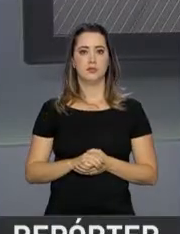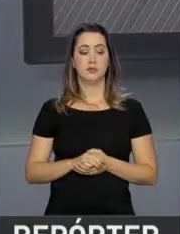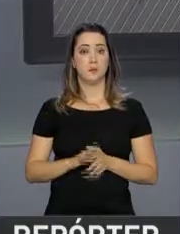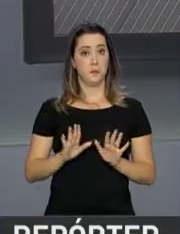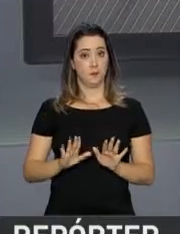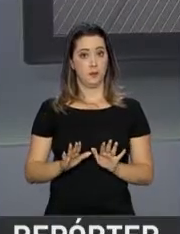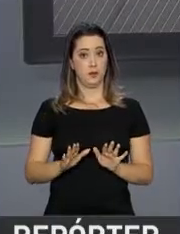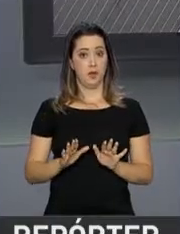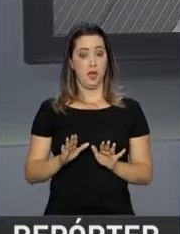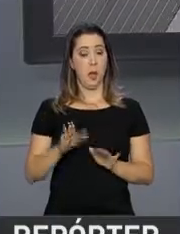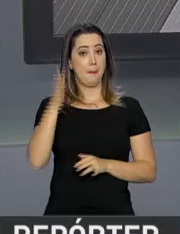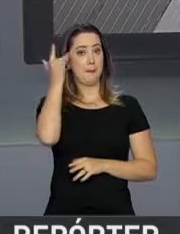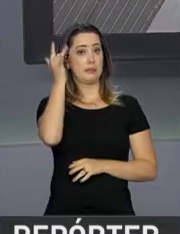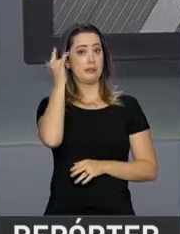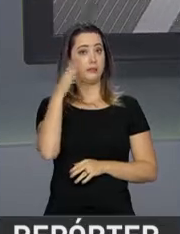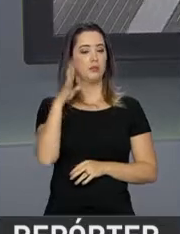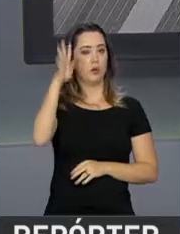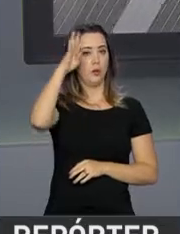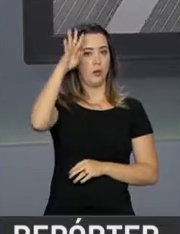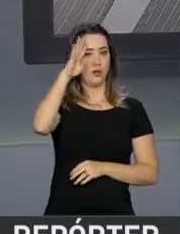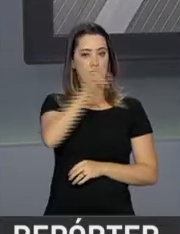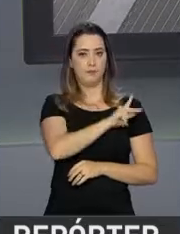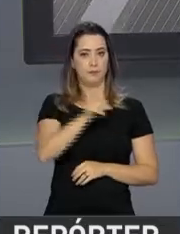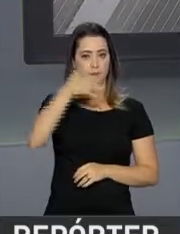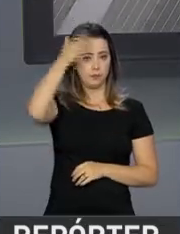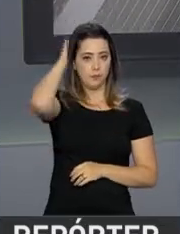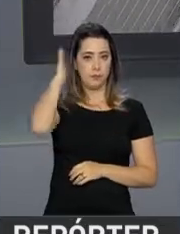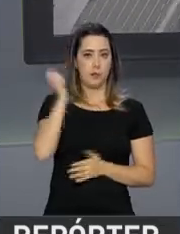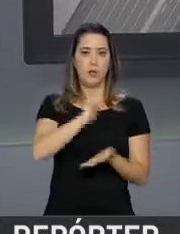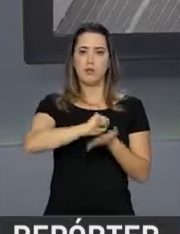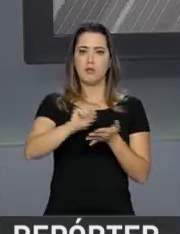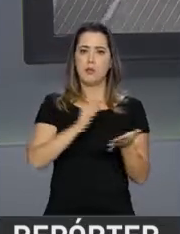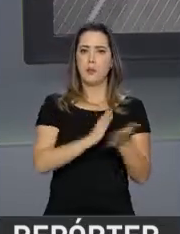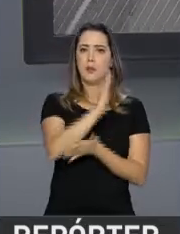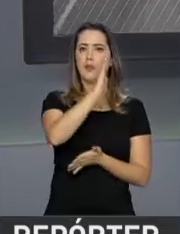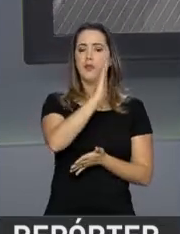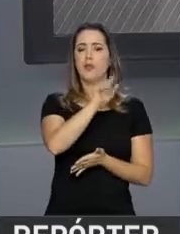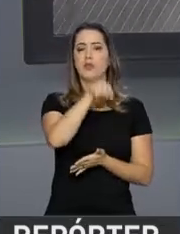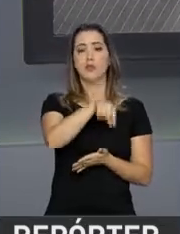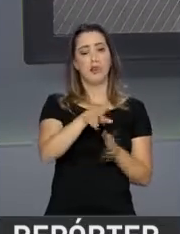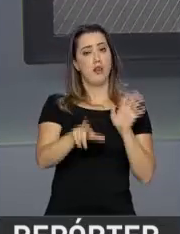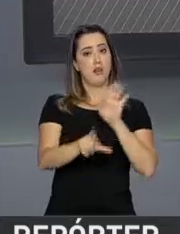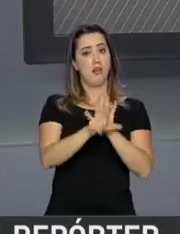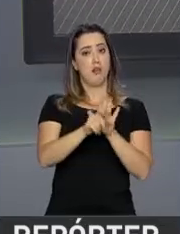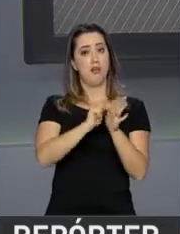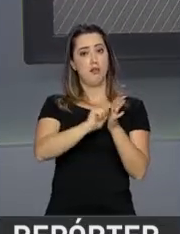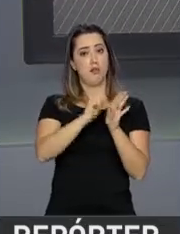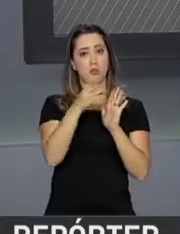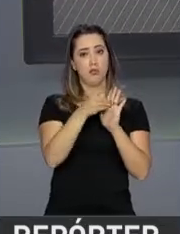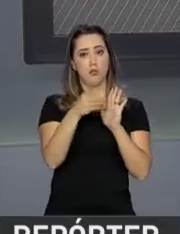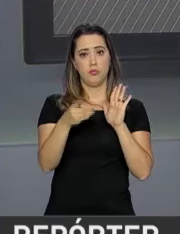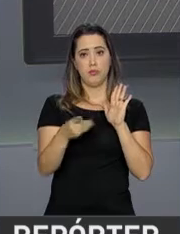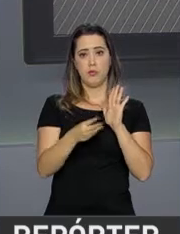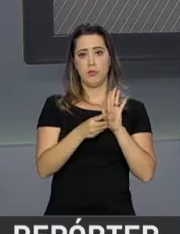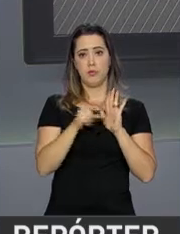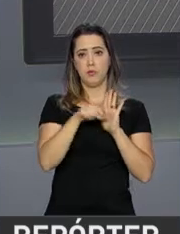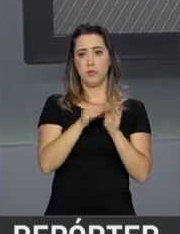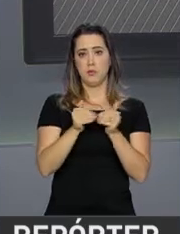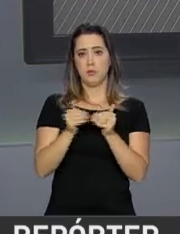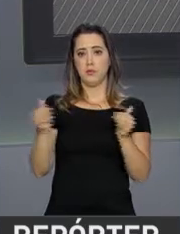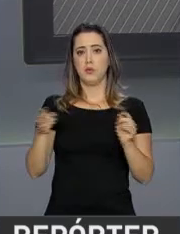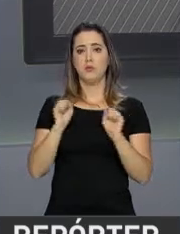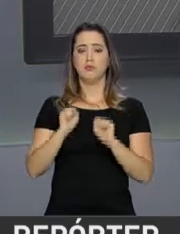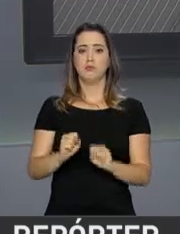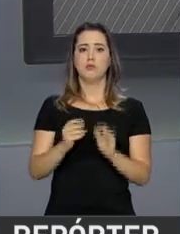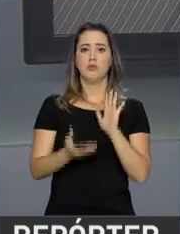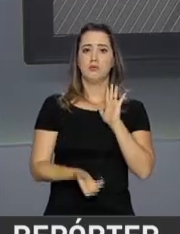última informação amanhã quarta-feira o presidente michel temer vai sancionar a lei e assinar o decreto que vai ampliar as